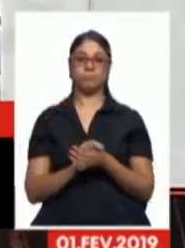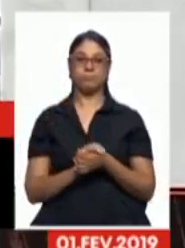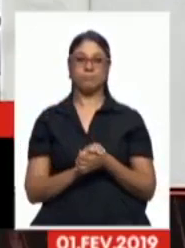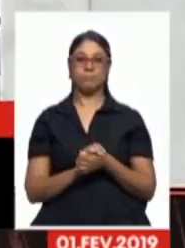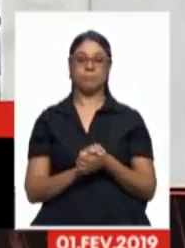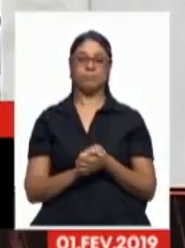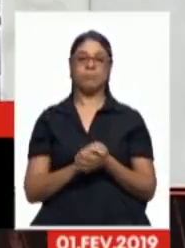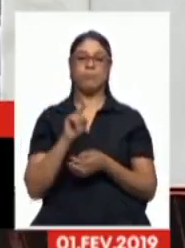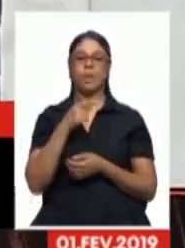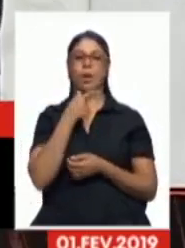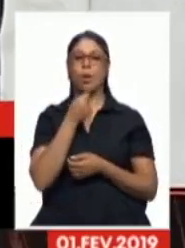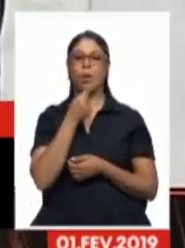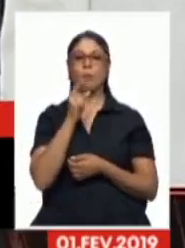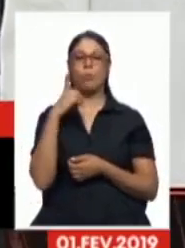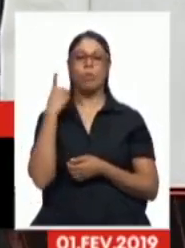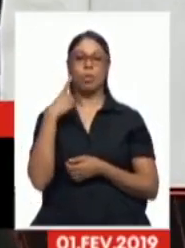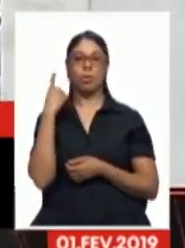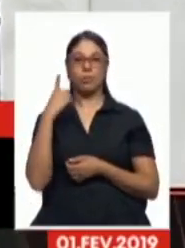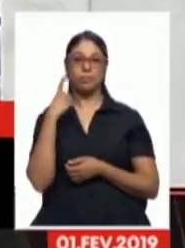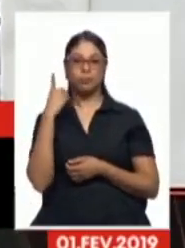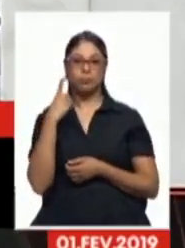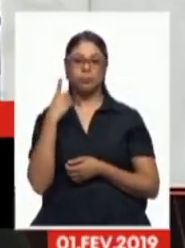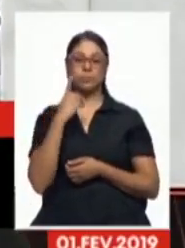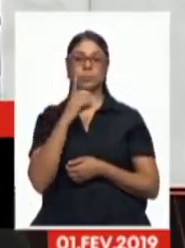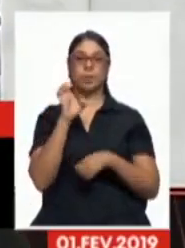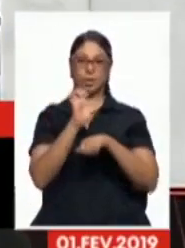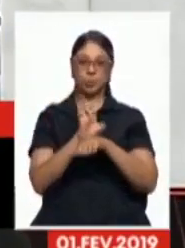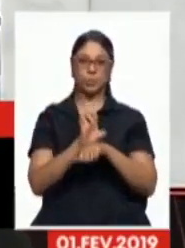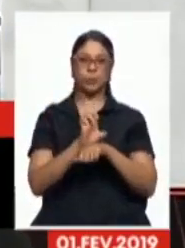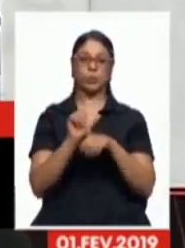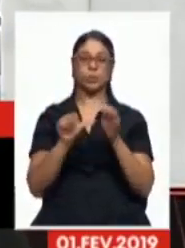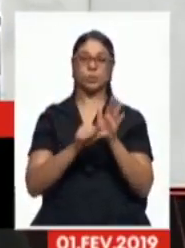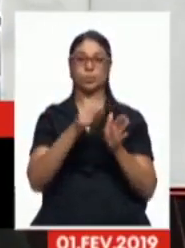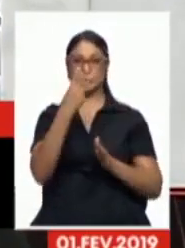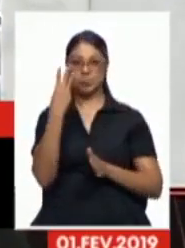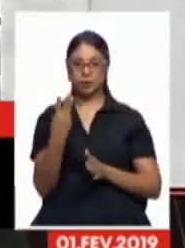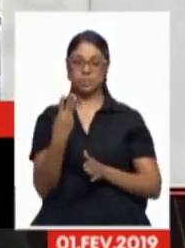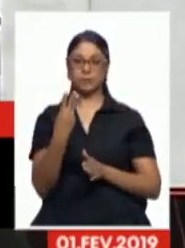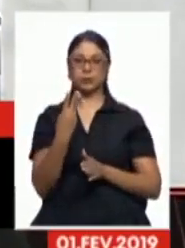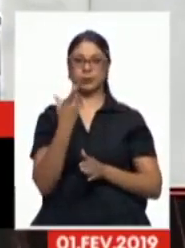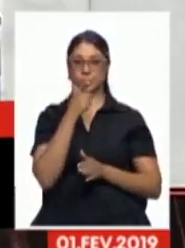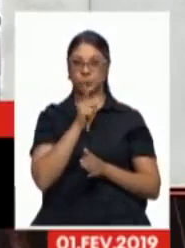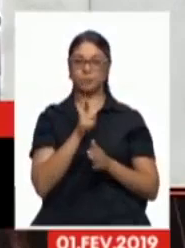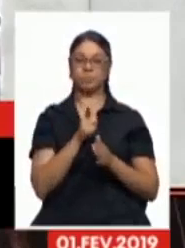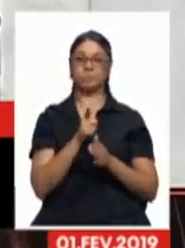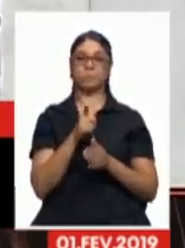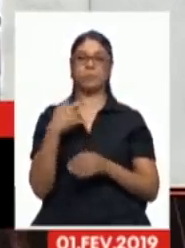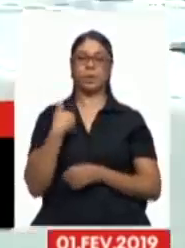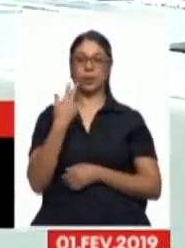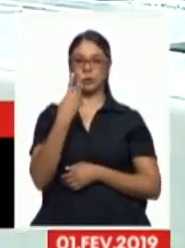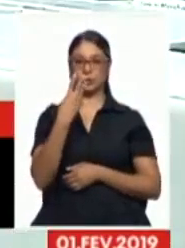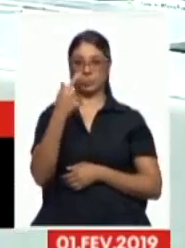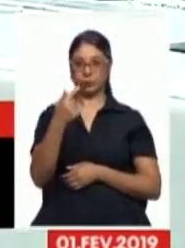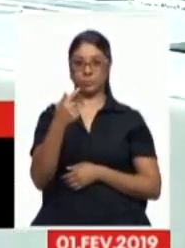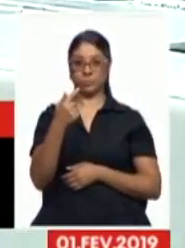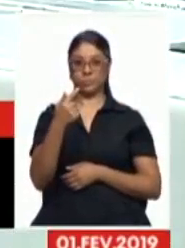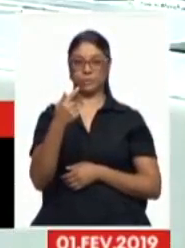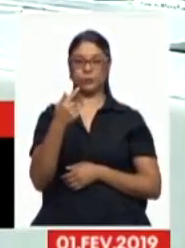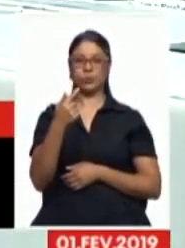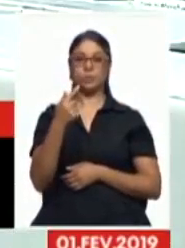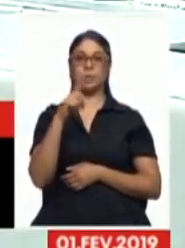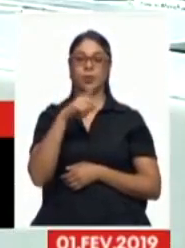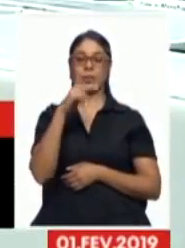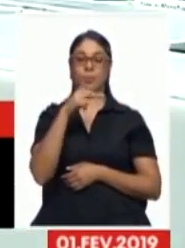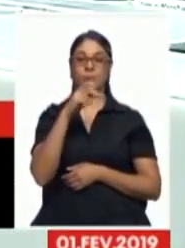Cássio Soares é deputado estadual reeleito para o terceiro mandato, aos 37 anos, filiado ao